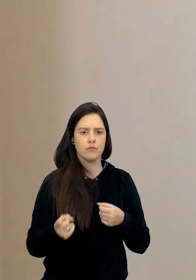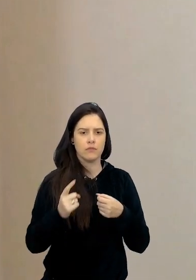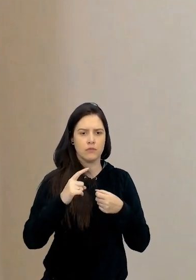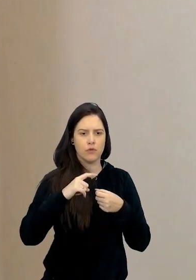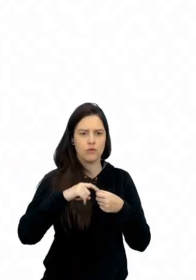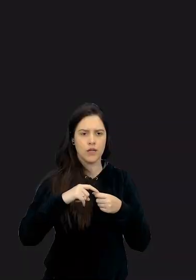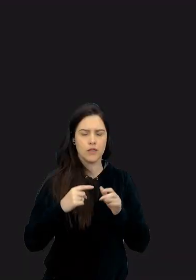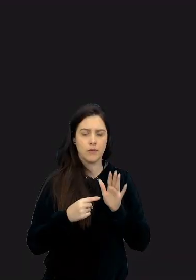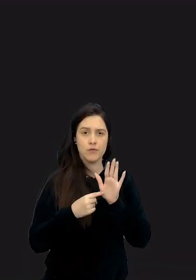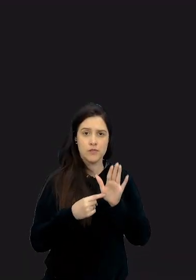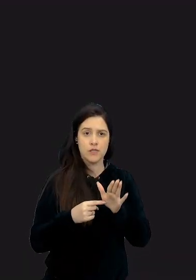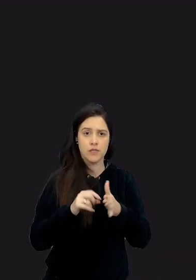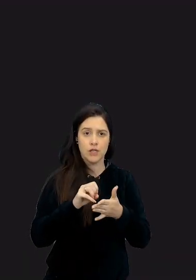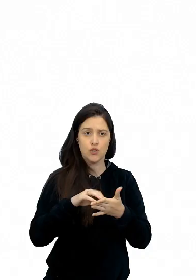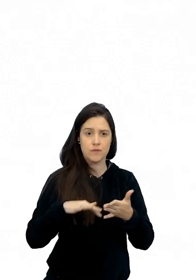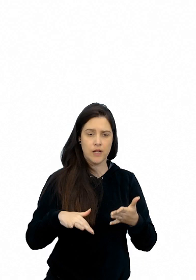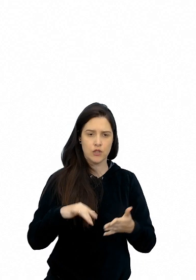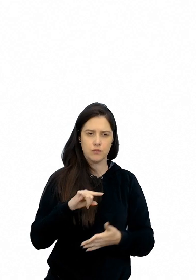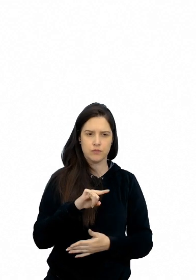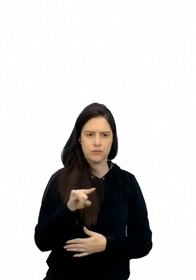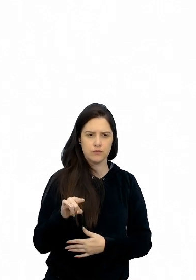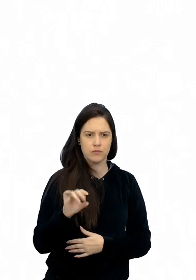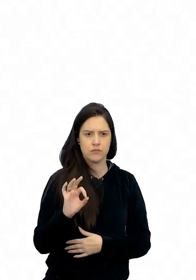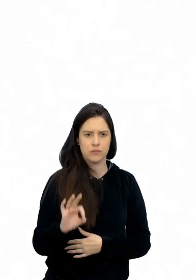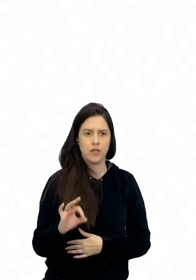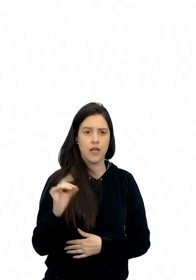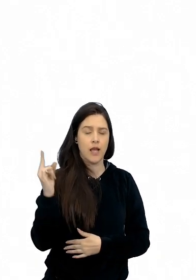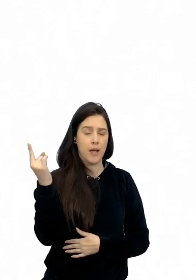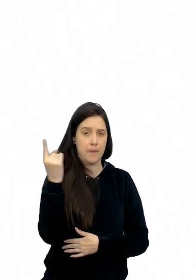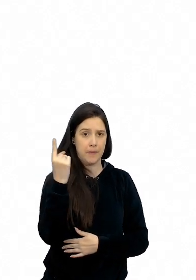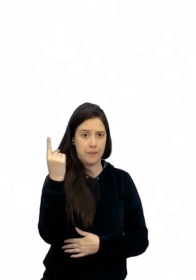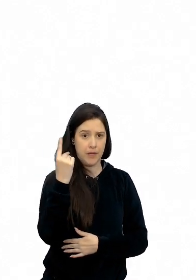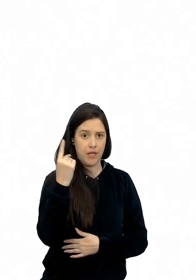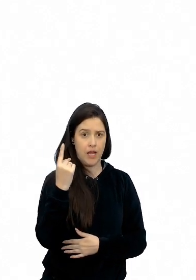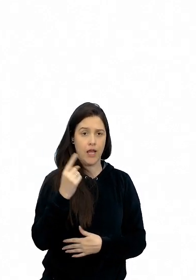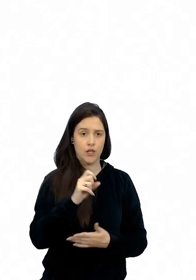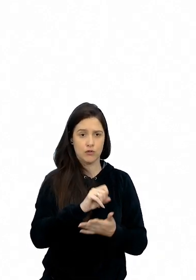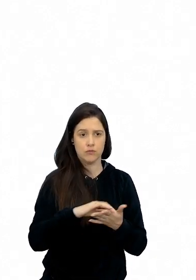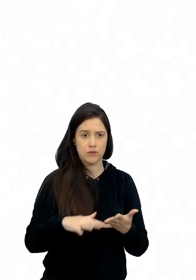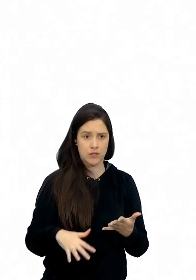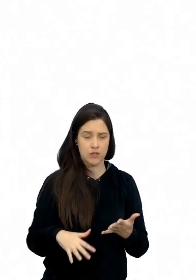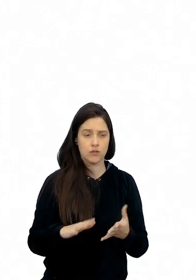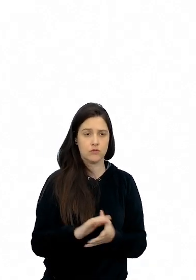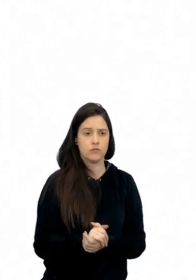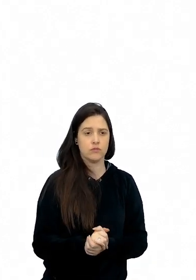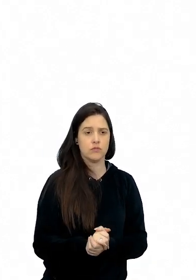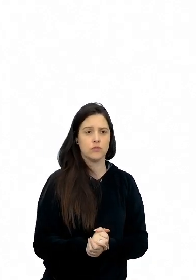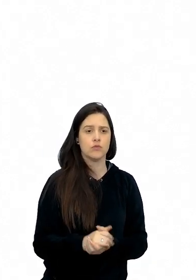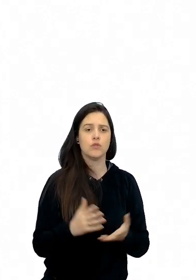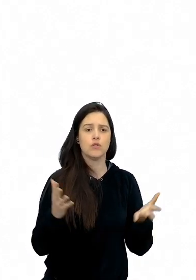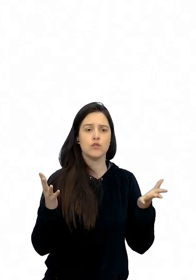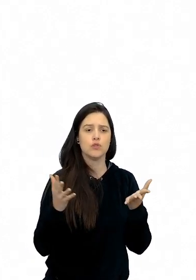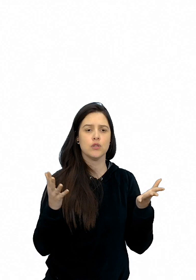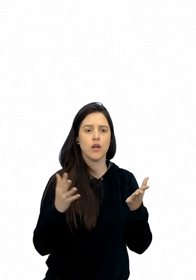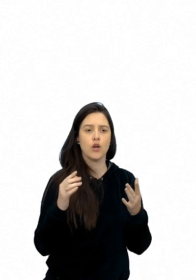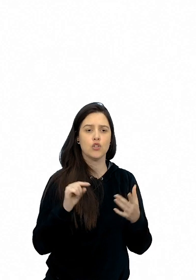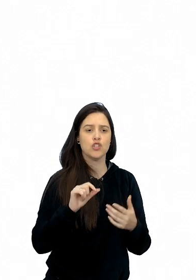mostrar a atividade para vocês, tá? Então, essa primeira aqui que nós temos é sobre medição de